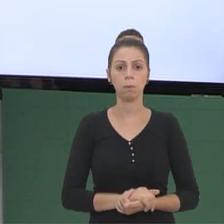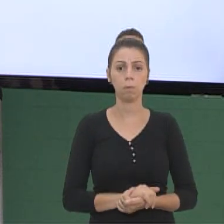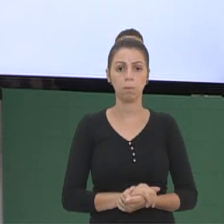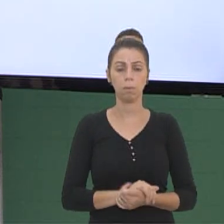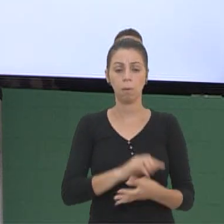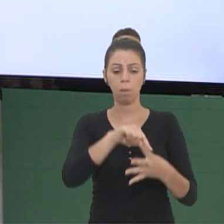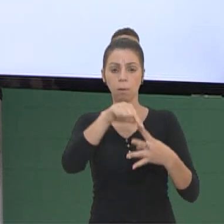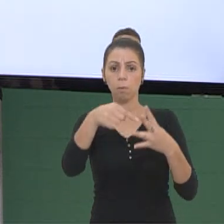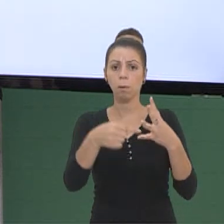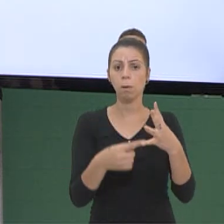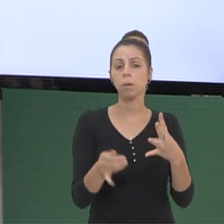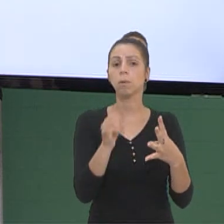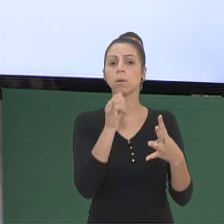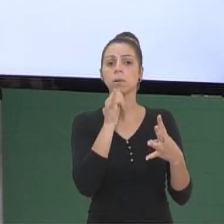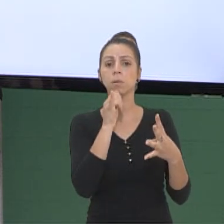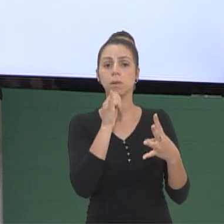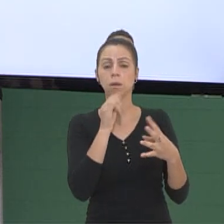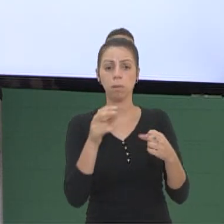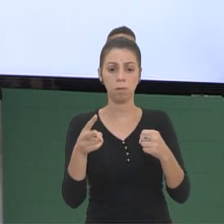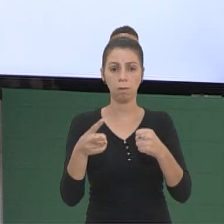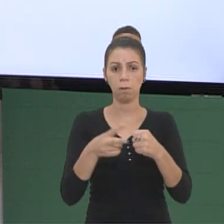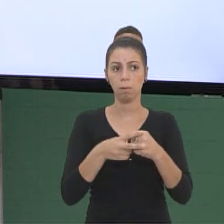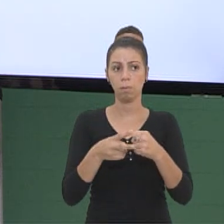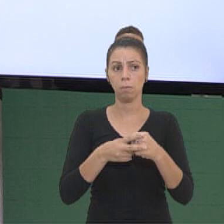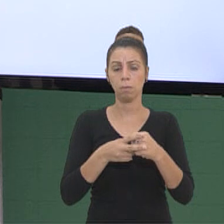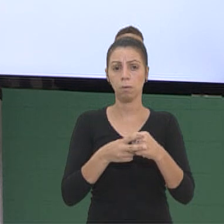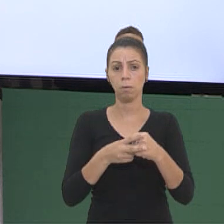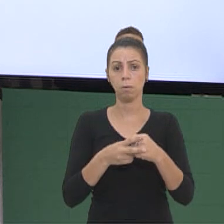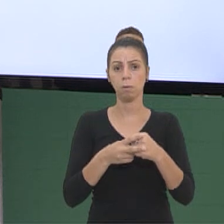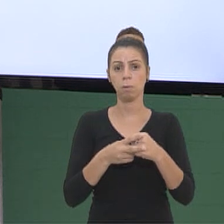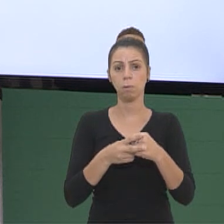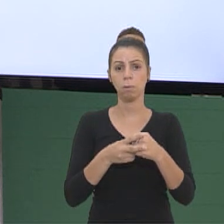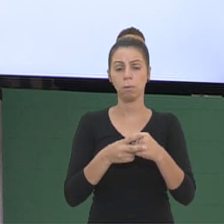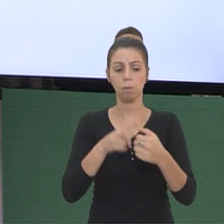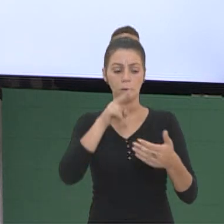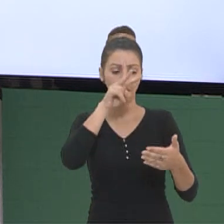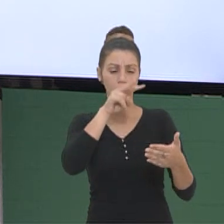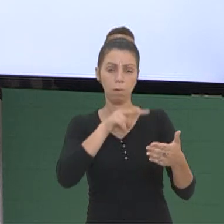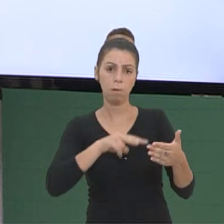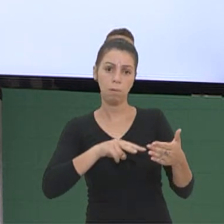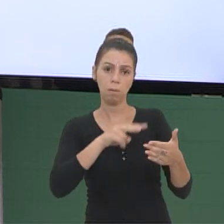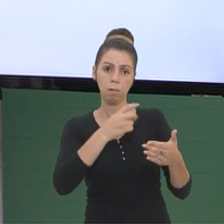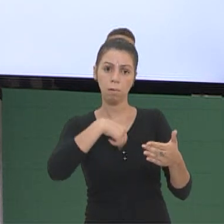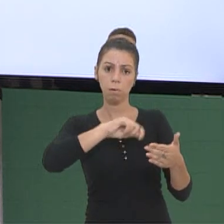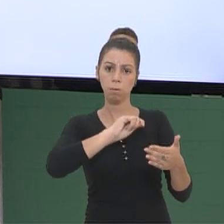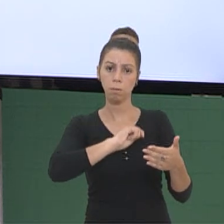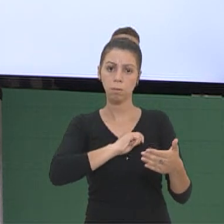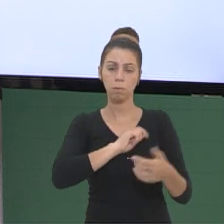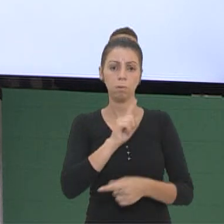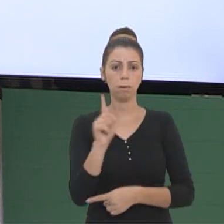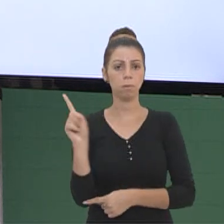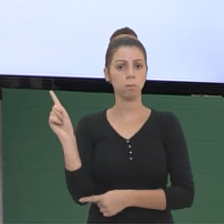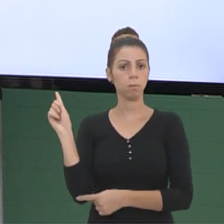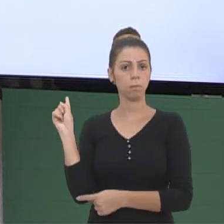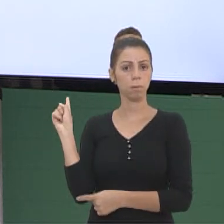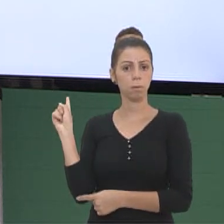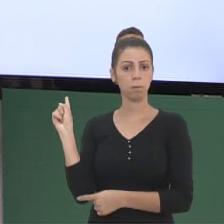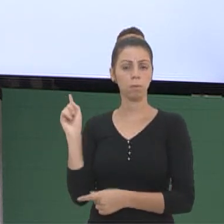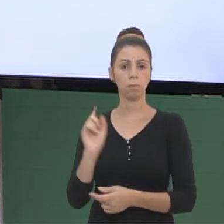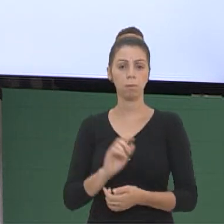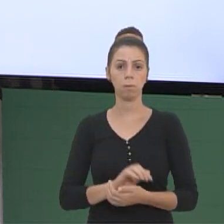4 exemplos. Verbo afeitar, afeitar-se, tá?